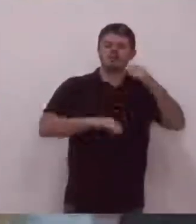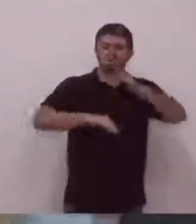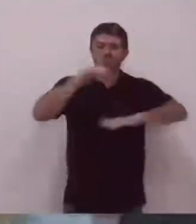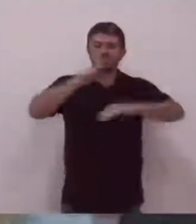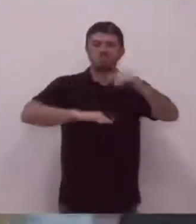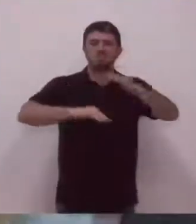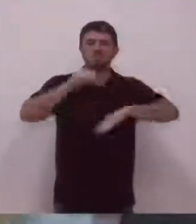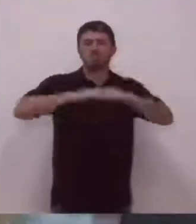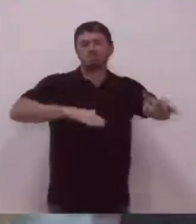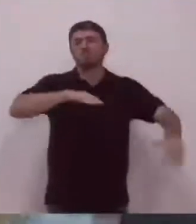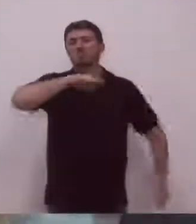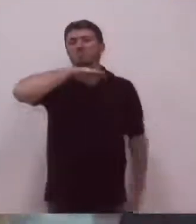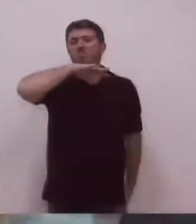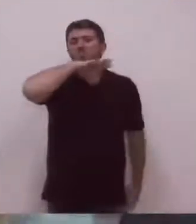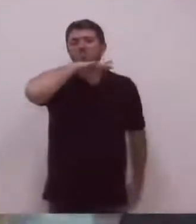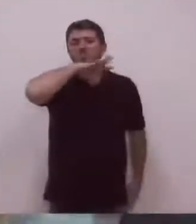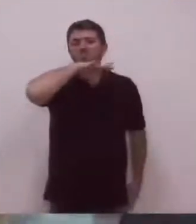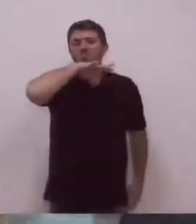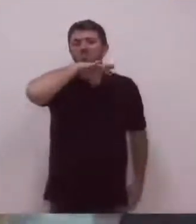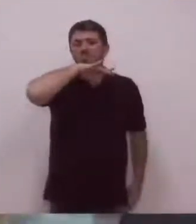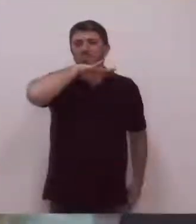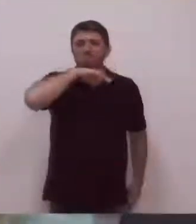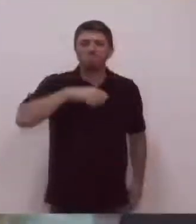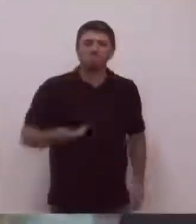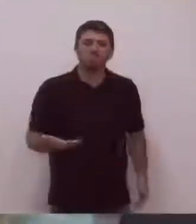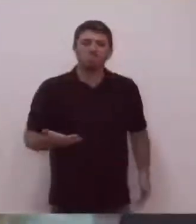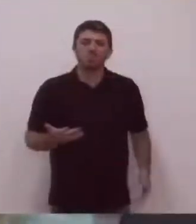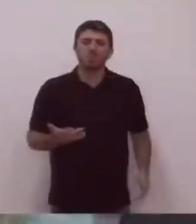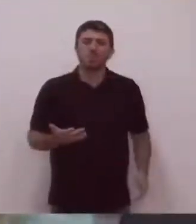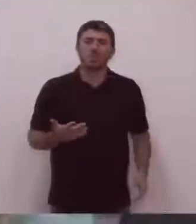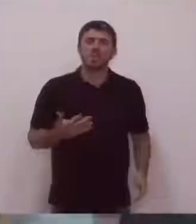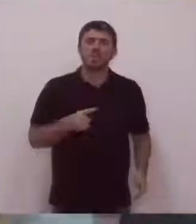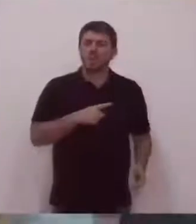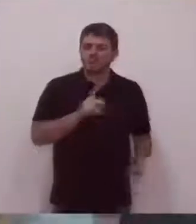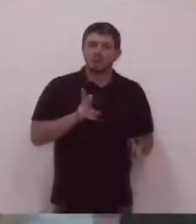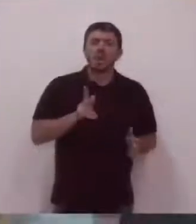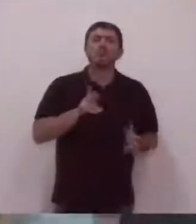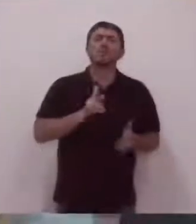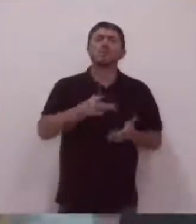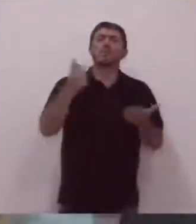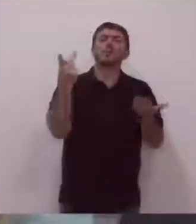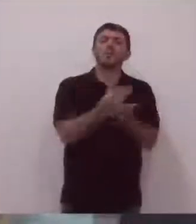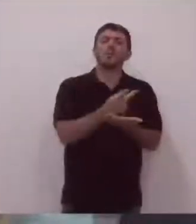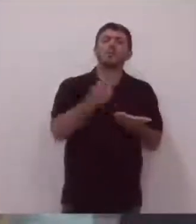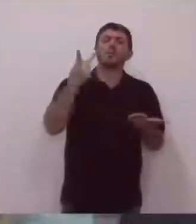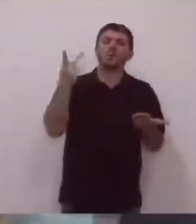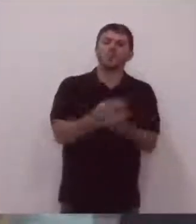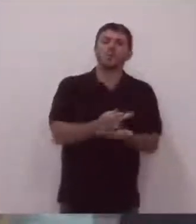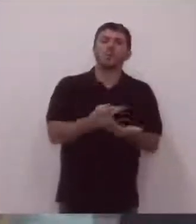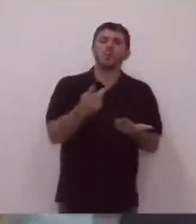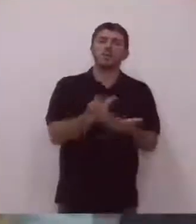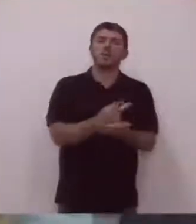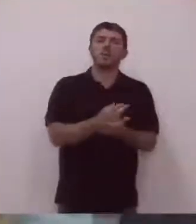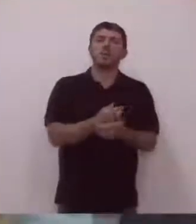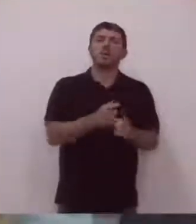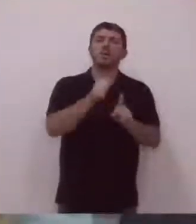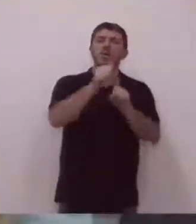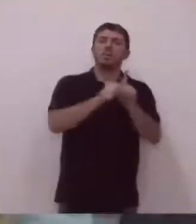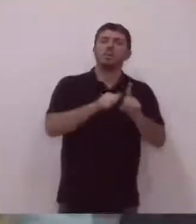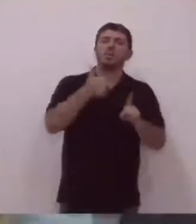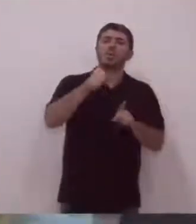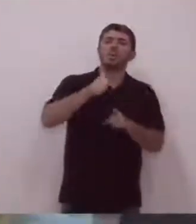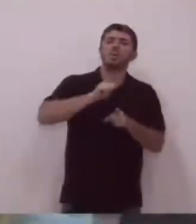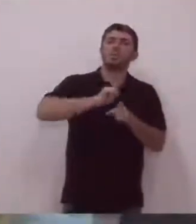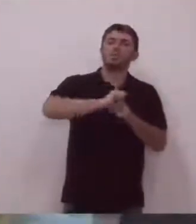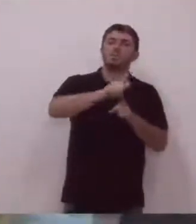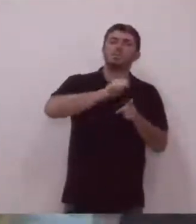mesmo diante do ocorrido, continuou no erro e ficou ali batendo na tecla. Pagou 11 meses. Foram